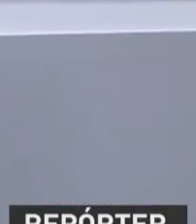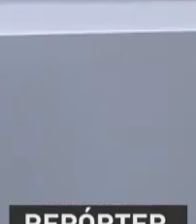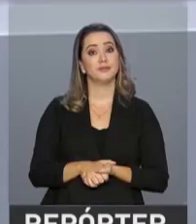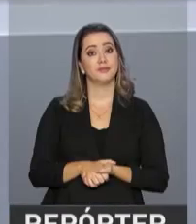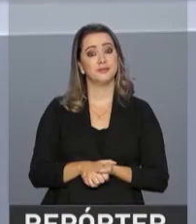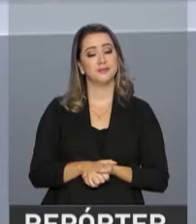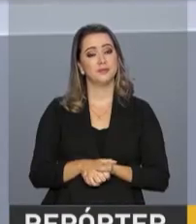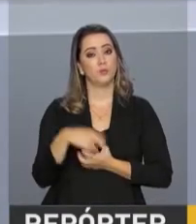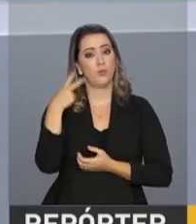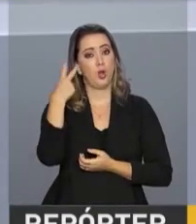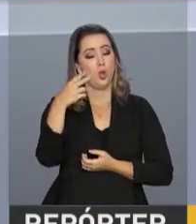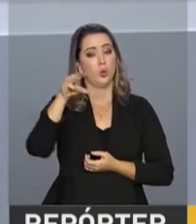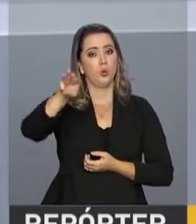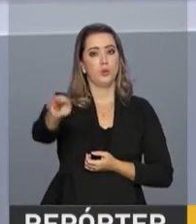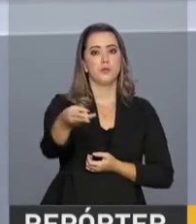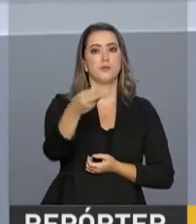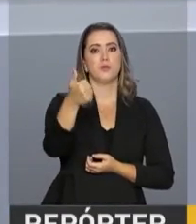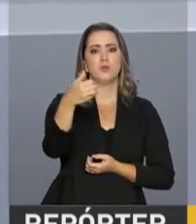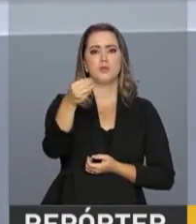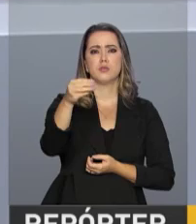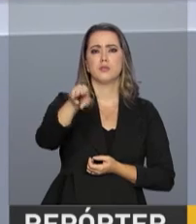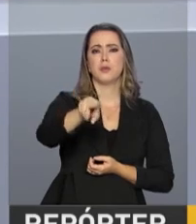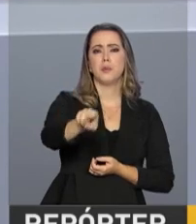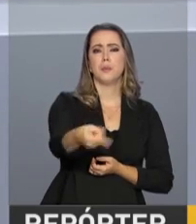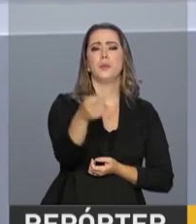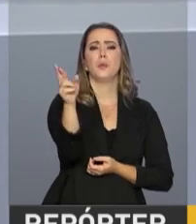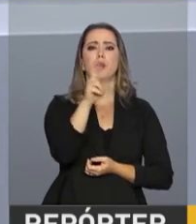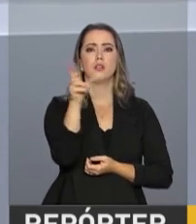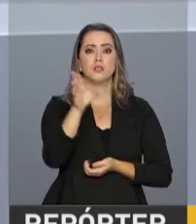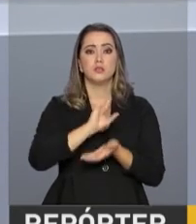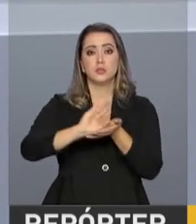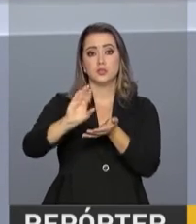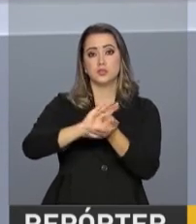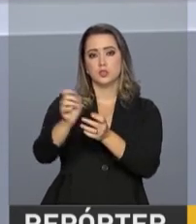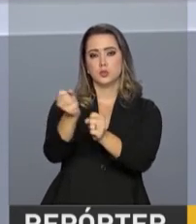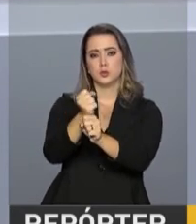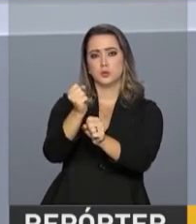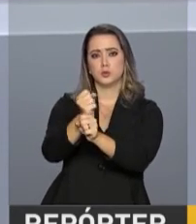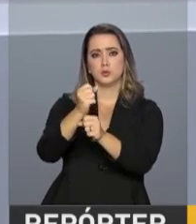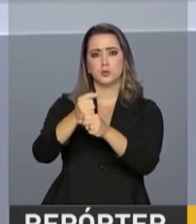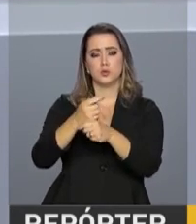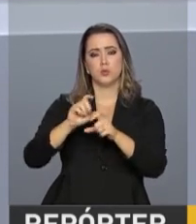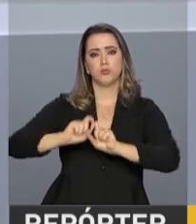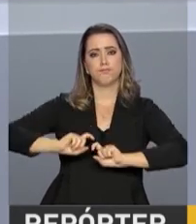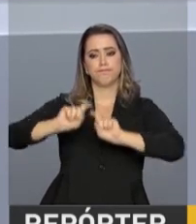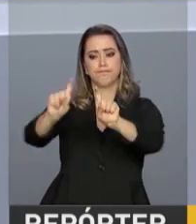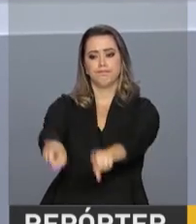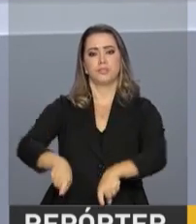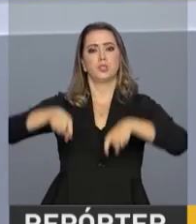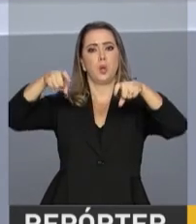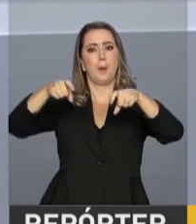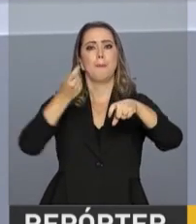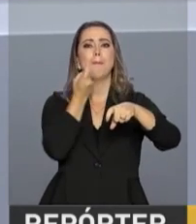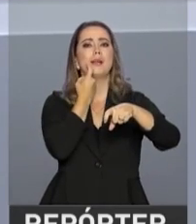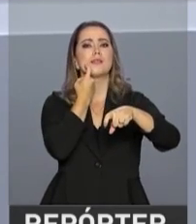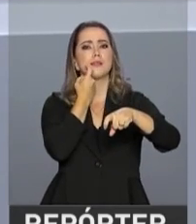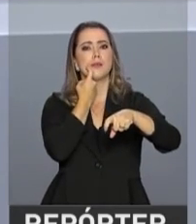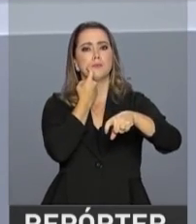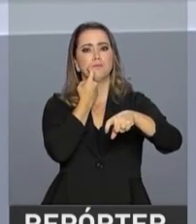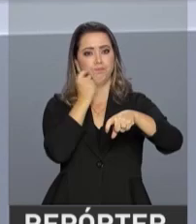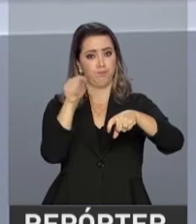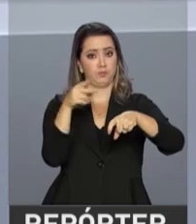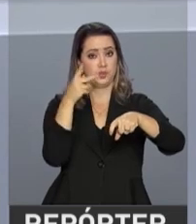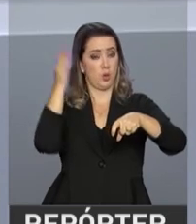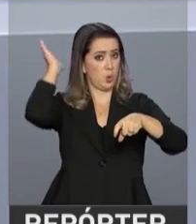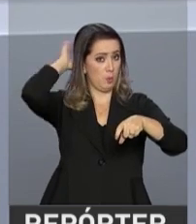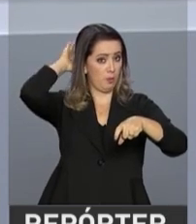dois milhões e cem mil reais vão ser investidos na estruturação da produção pesqueira familiar no pará o projeto vai